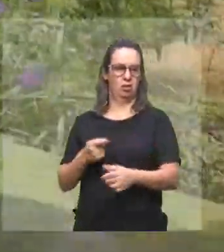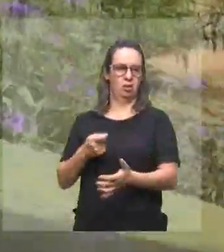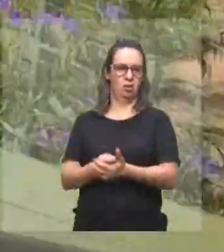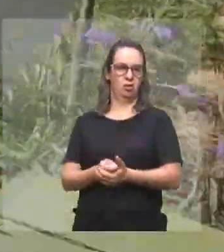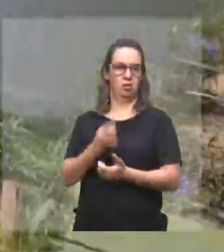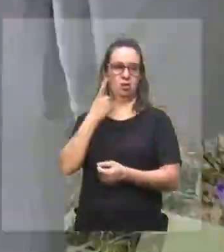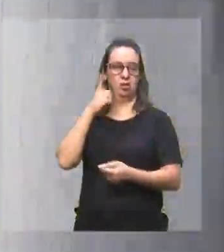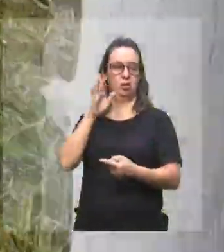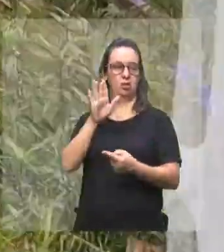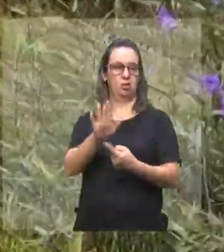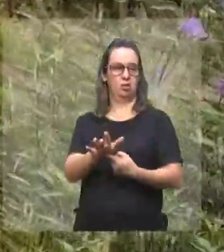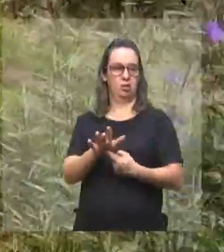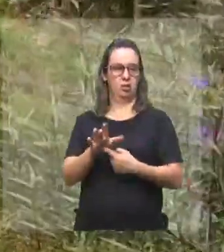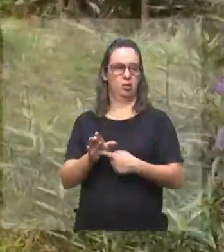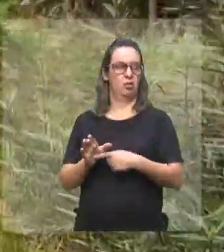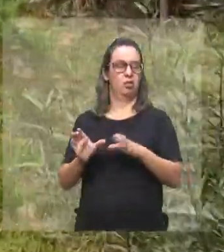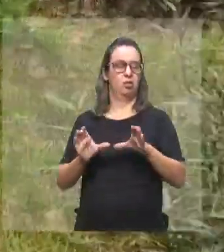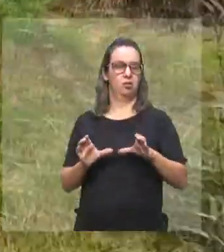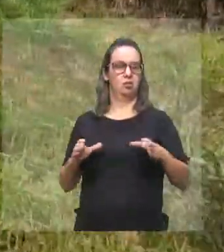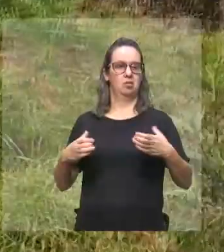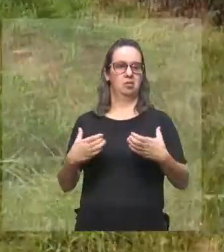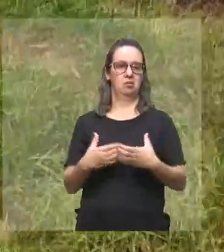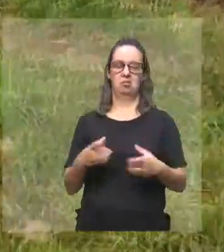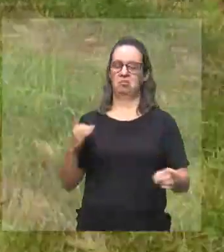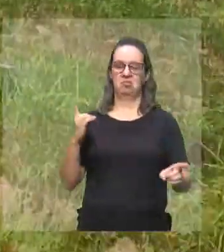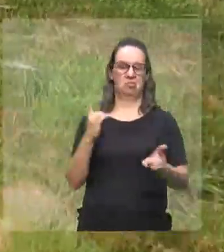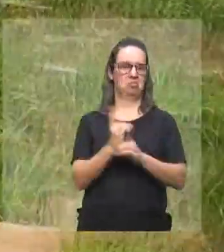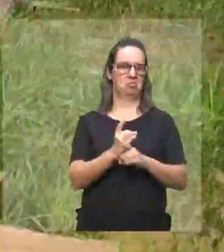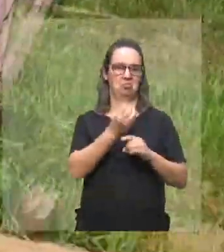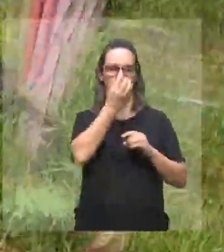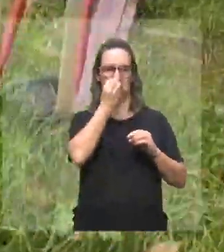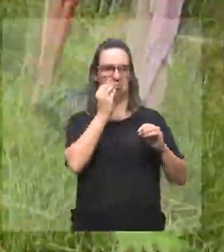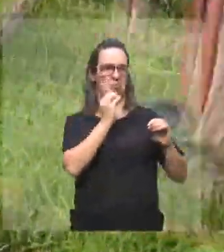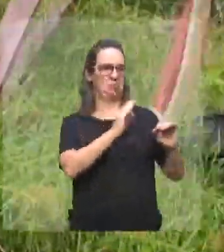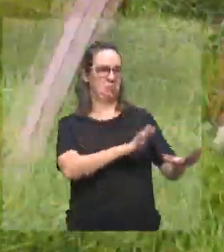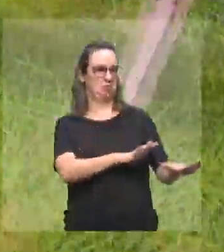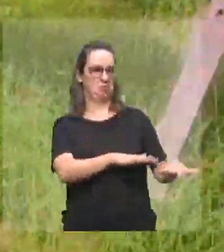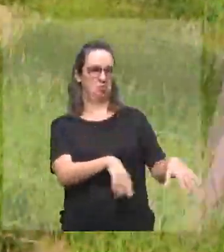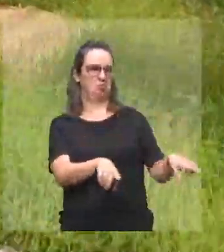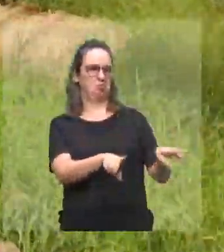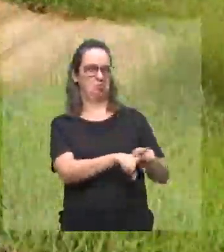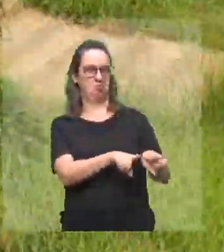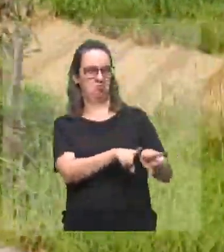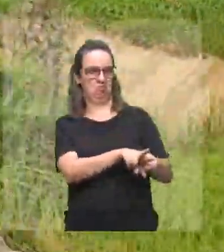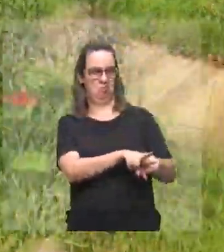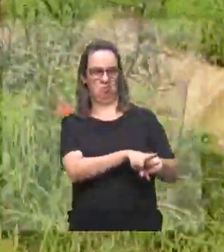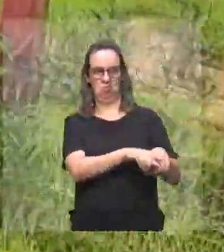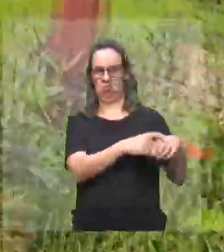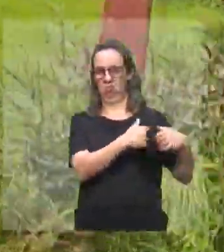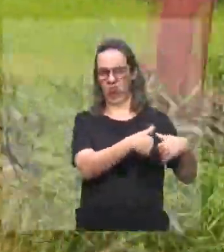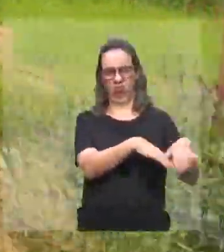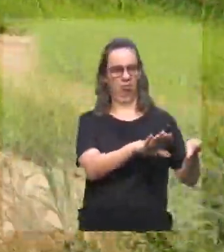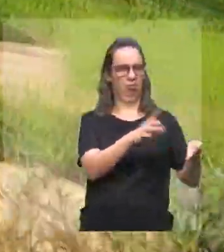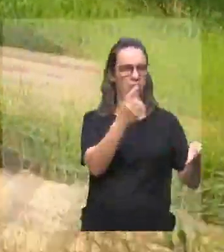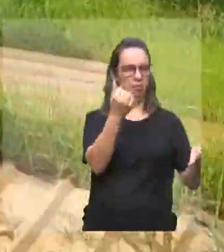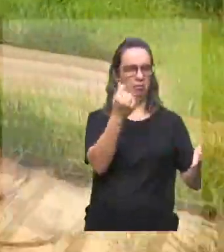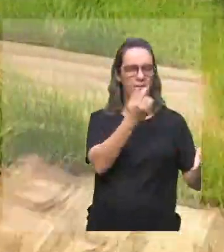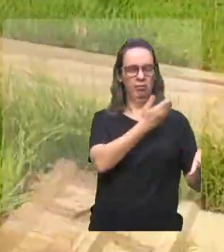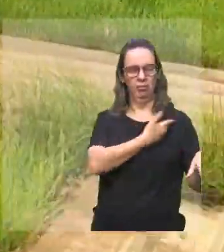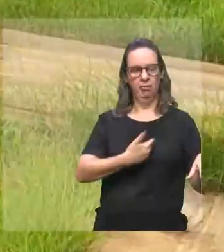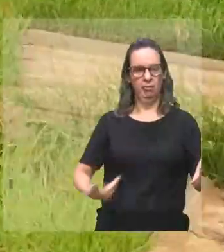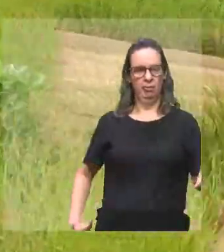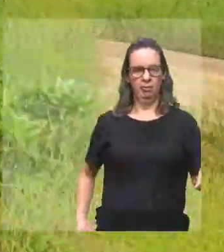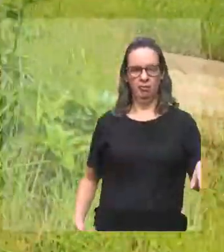chegar a encontrar a horta dessa maneira, nessa situação, abandonada, dinheiro público